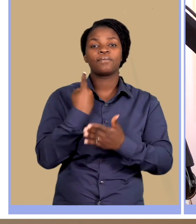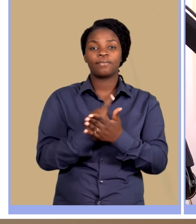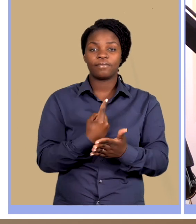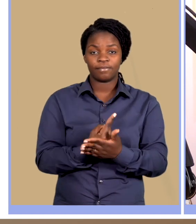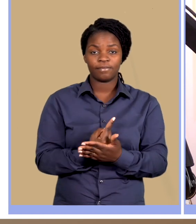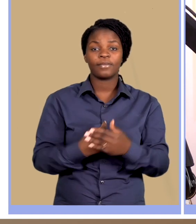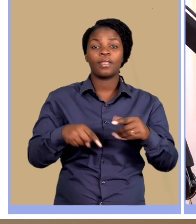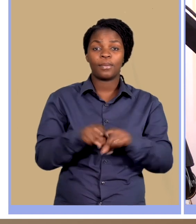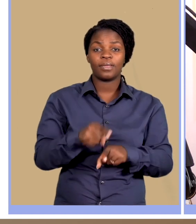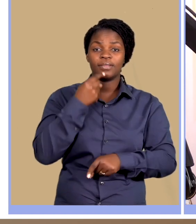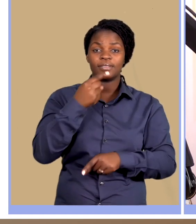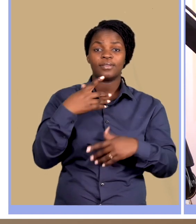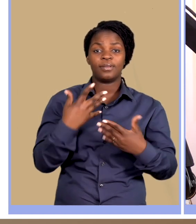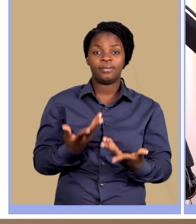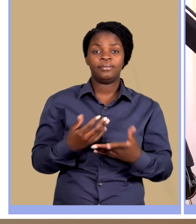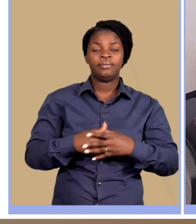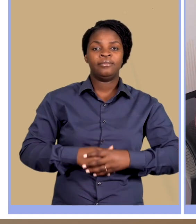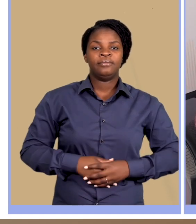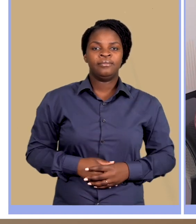Temos que até dar aqui